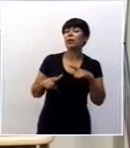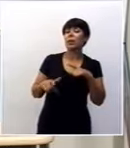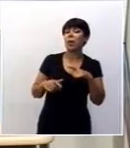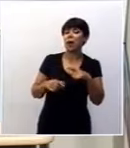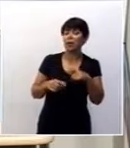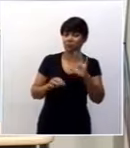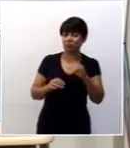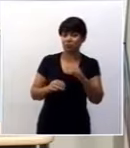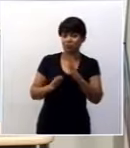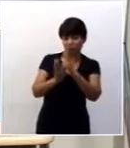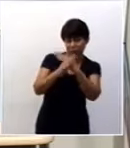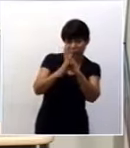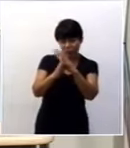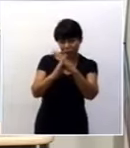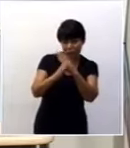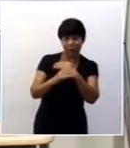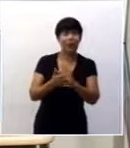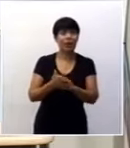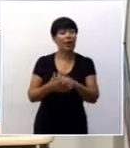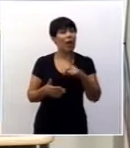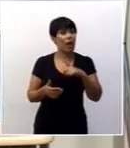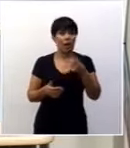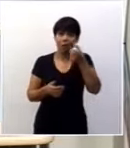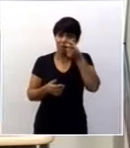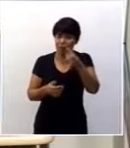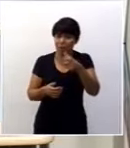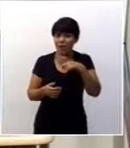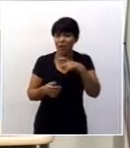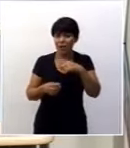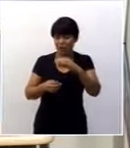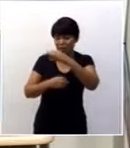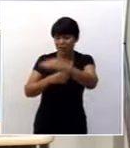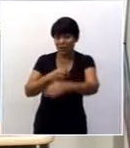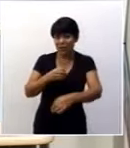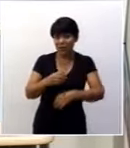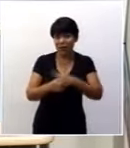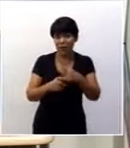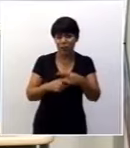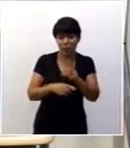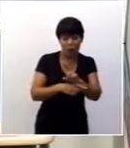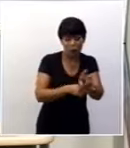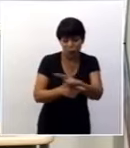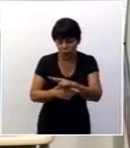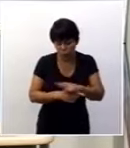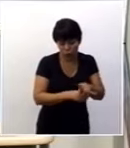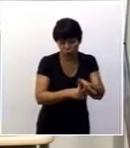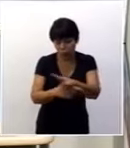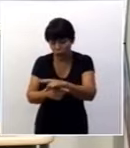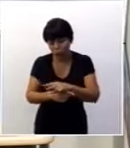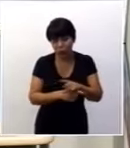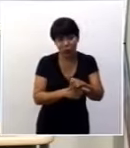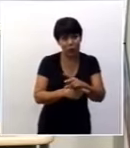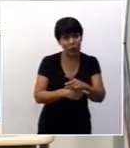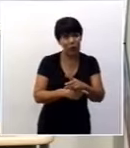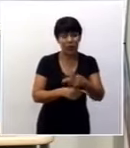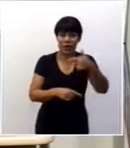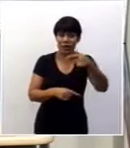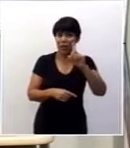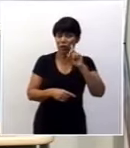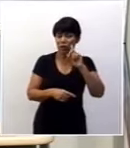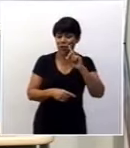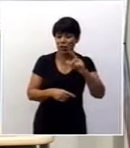espionagem, por exemplo, é interessante ter um satélite desse, porque eu consigo cobrir todo o globo, né? Ele fica fazendo imagem lá, daqui 7 dias eu tenho de novo